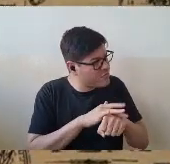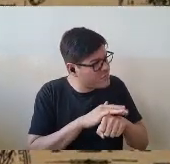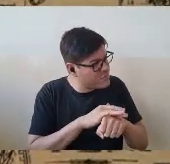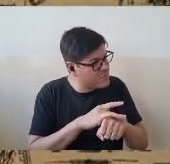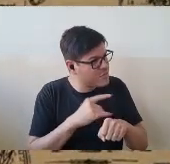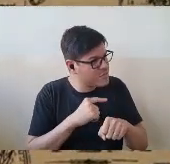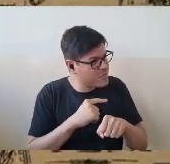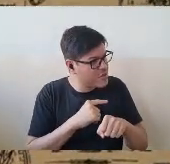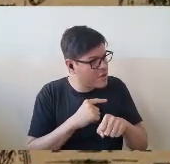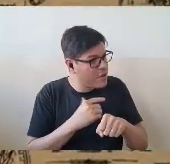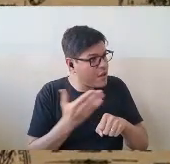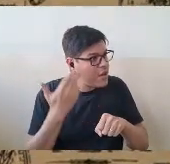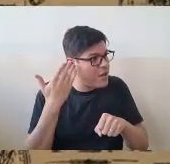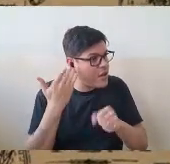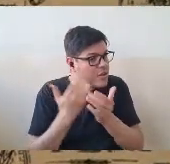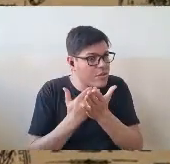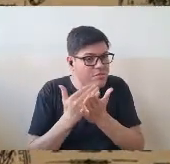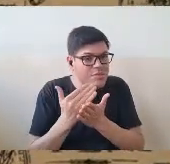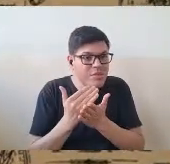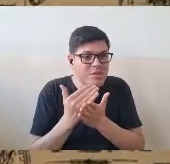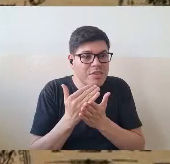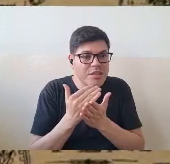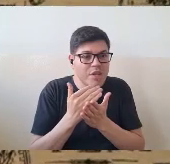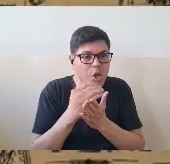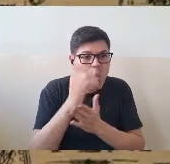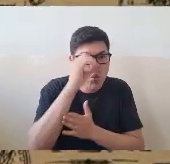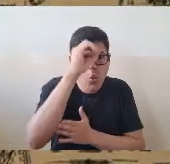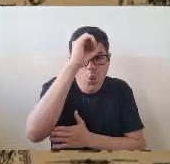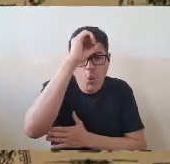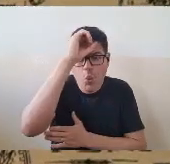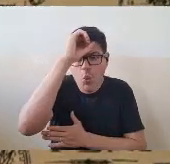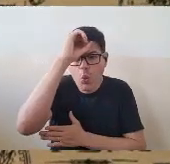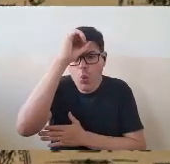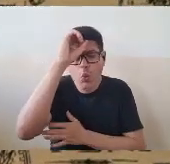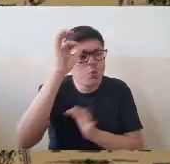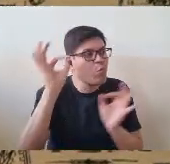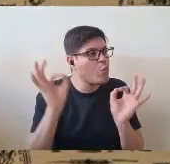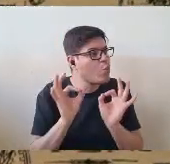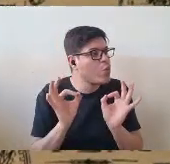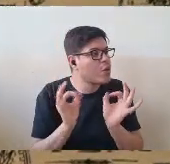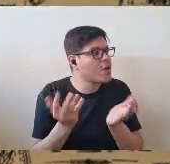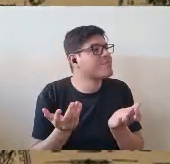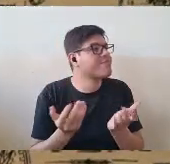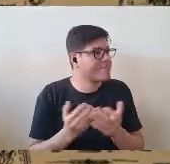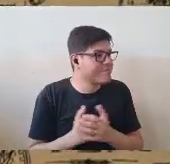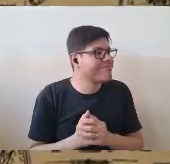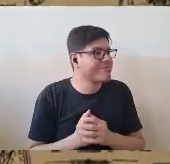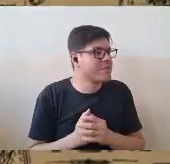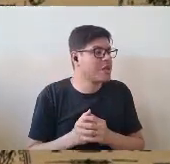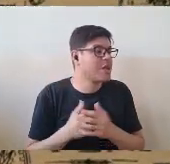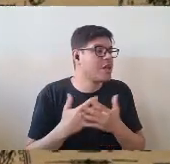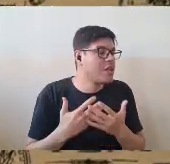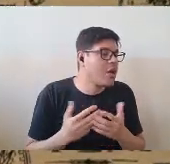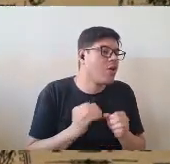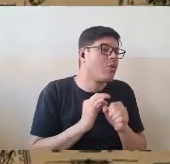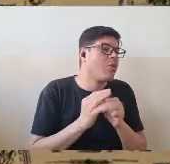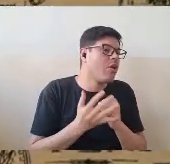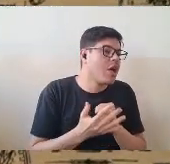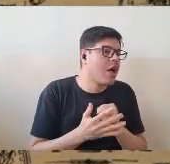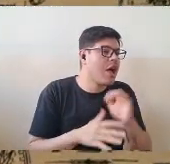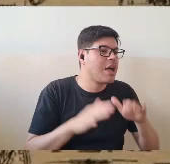não sabíamos nada. Sim. Vou te falar com toda humildade, Tá que todo não mundo perdido, sabíamos. né? Então se falou, a criança vai